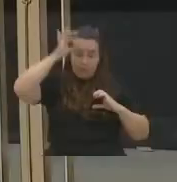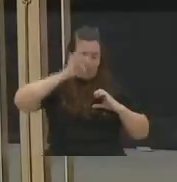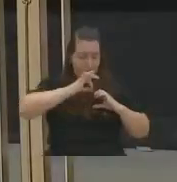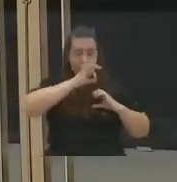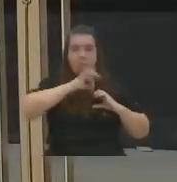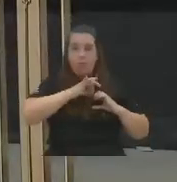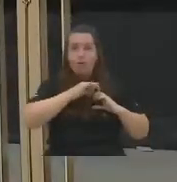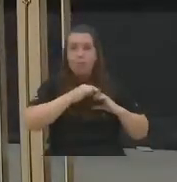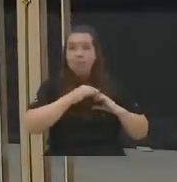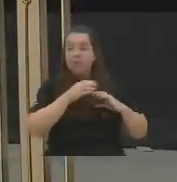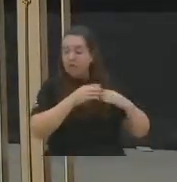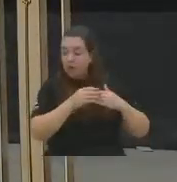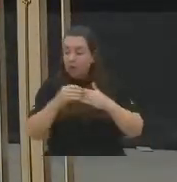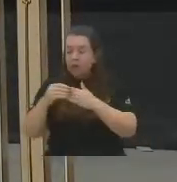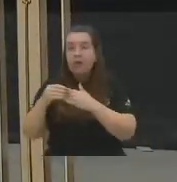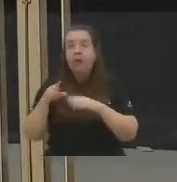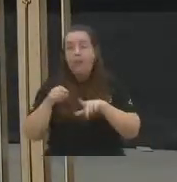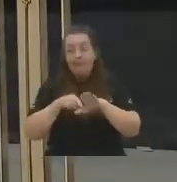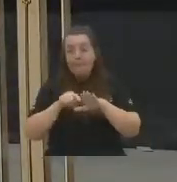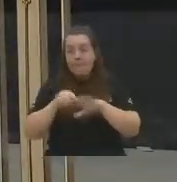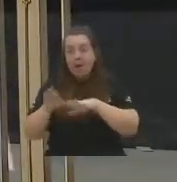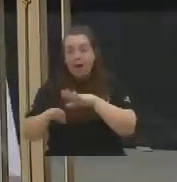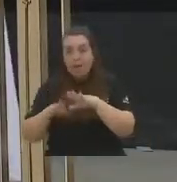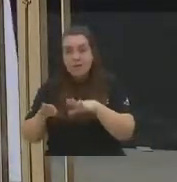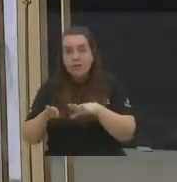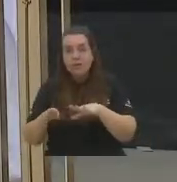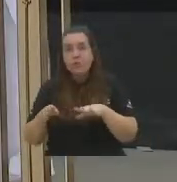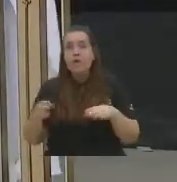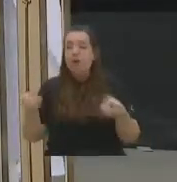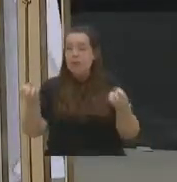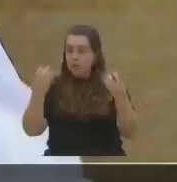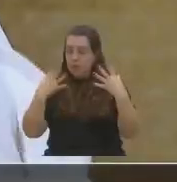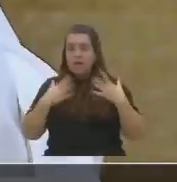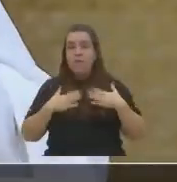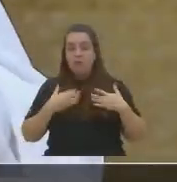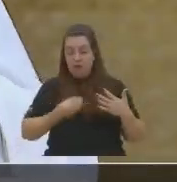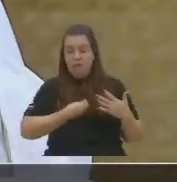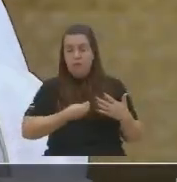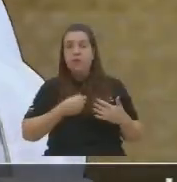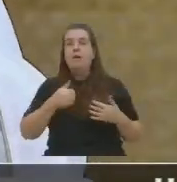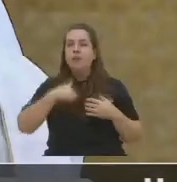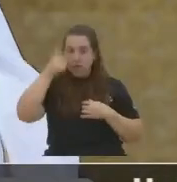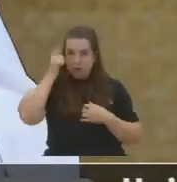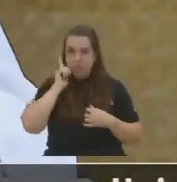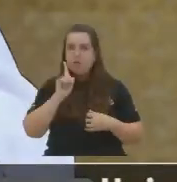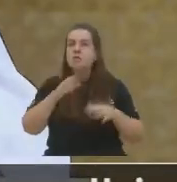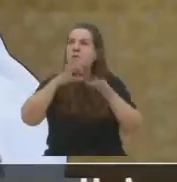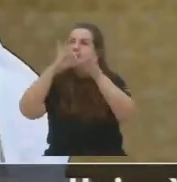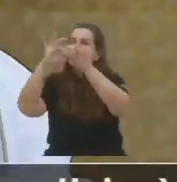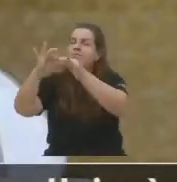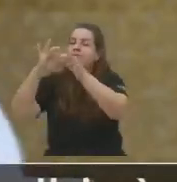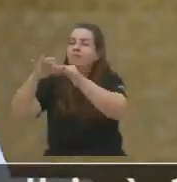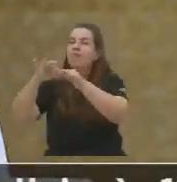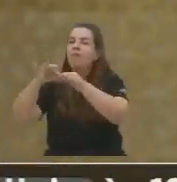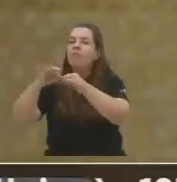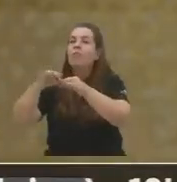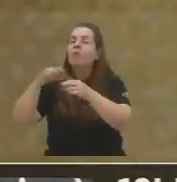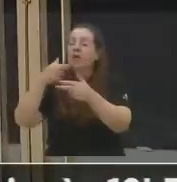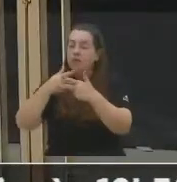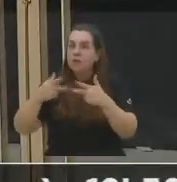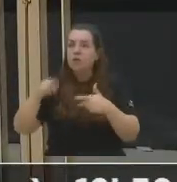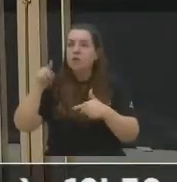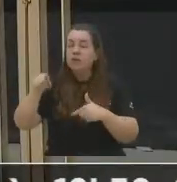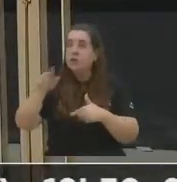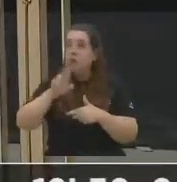meus passos, ilumine as minhas obscuridades, para que eu possa permanecer naquilo que o